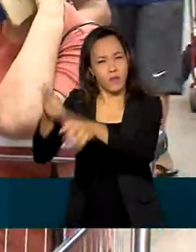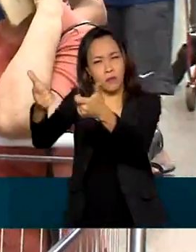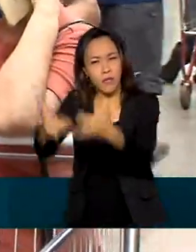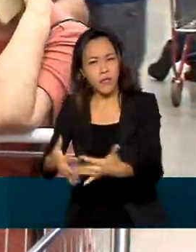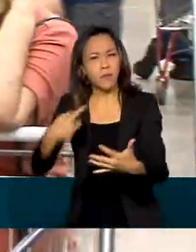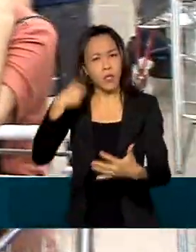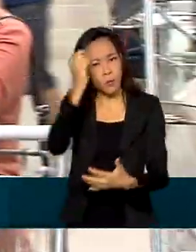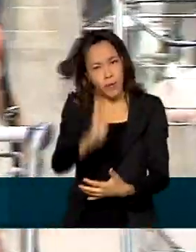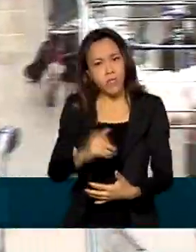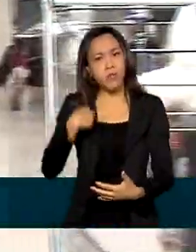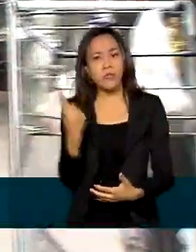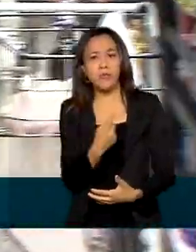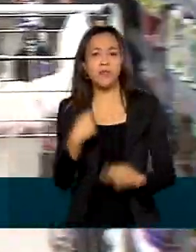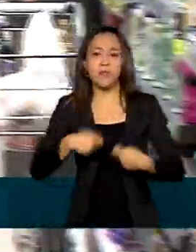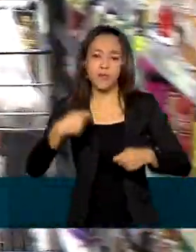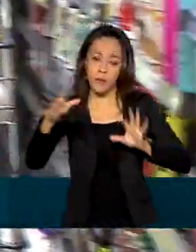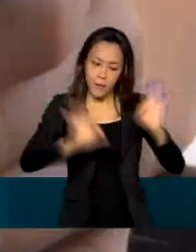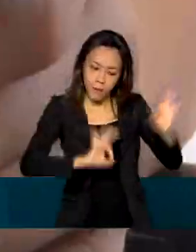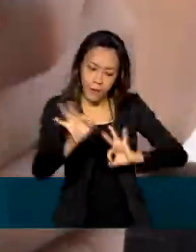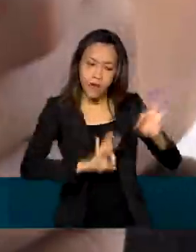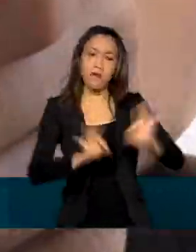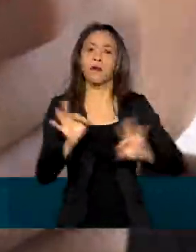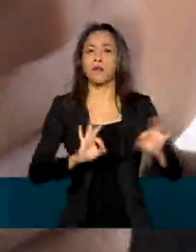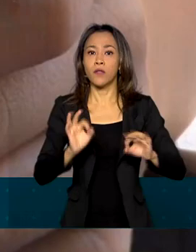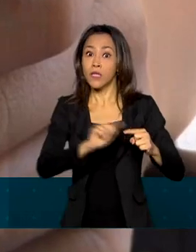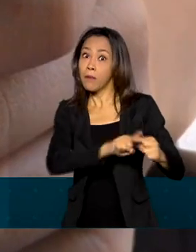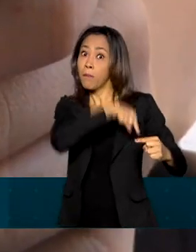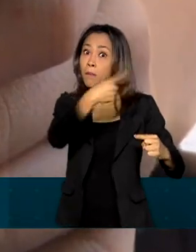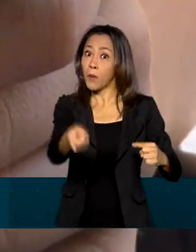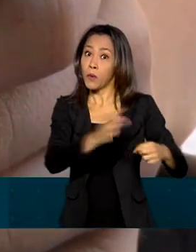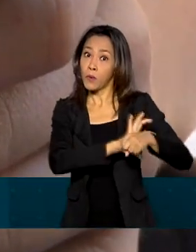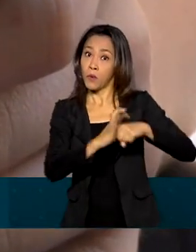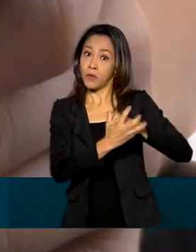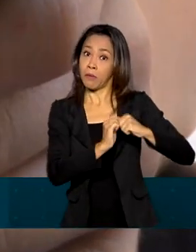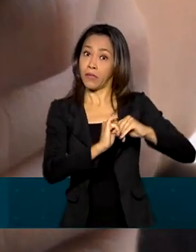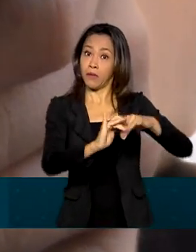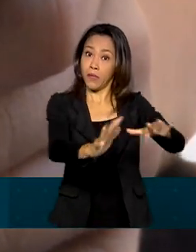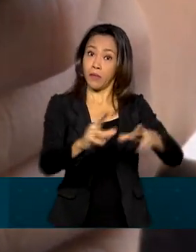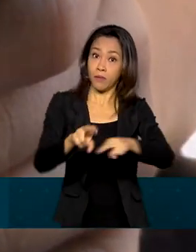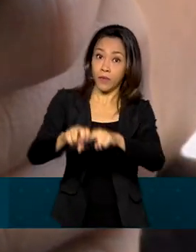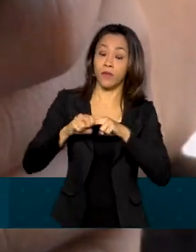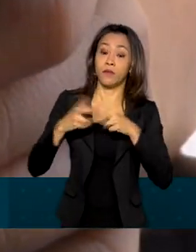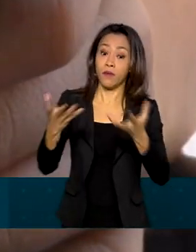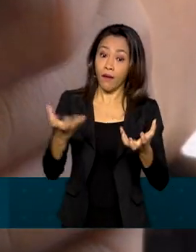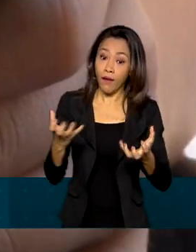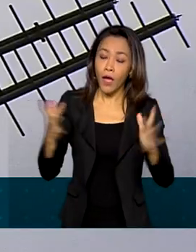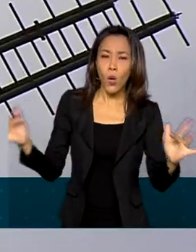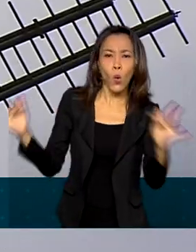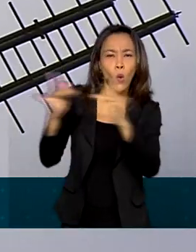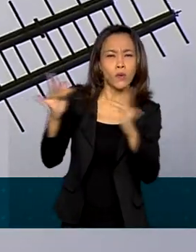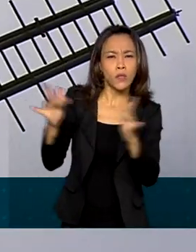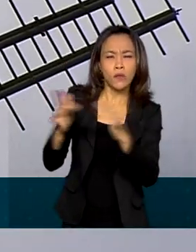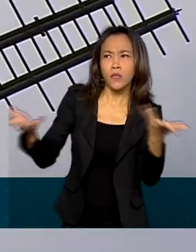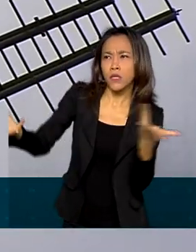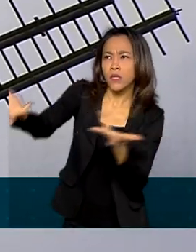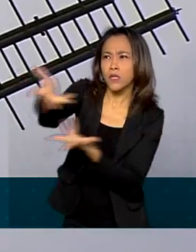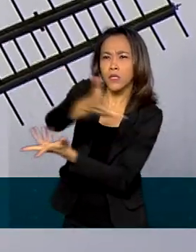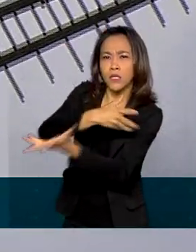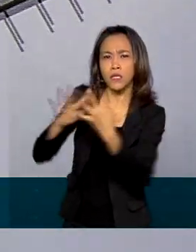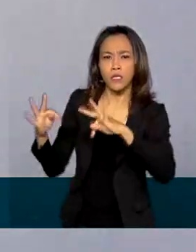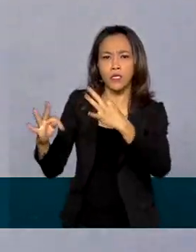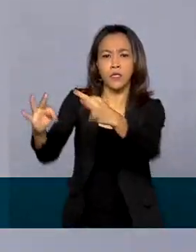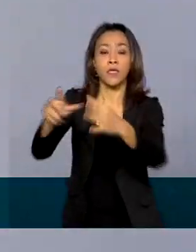atender a demanda Mundial tosse pandemia para isso quer aumentar a conectividade do agronegócio em